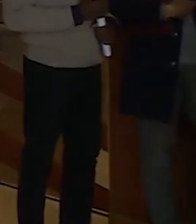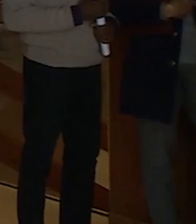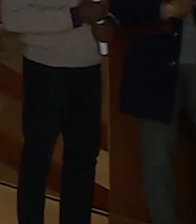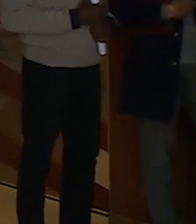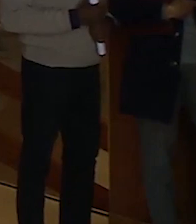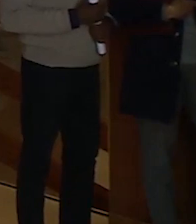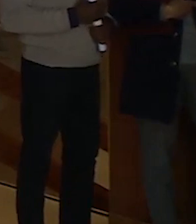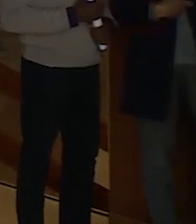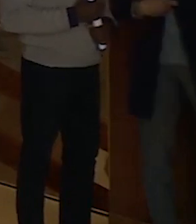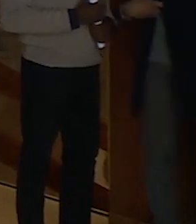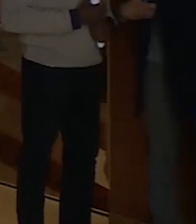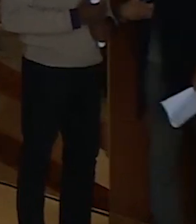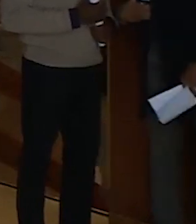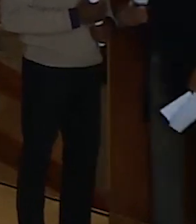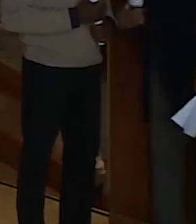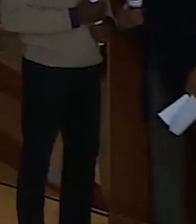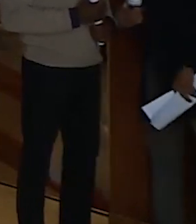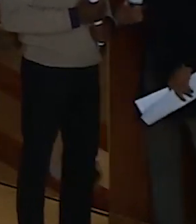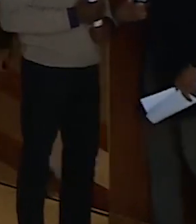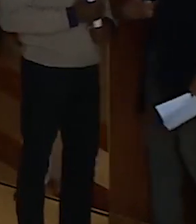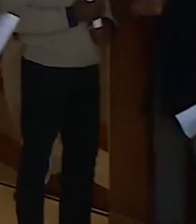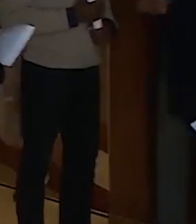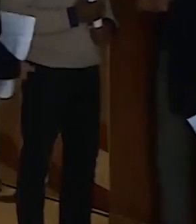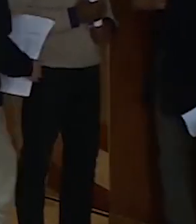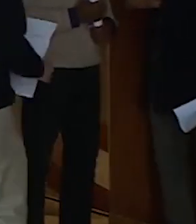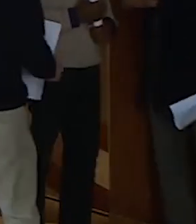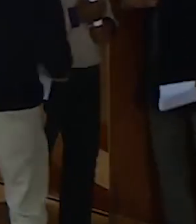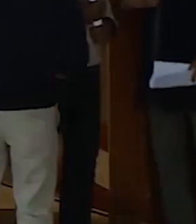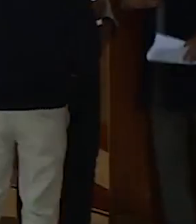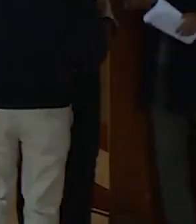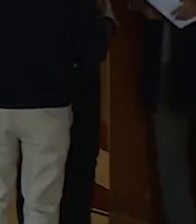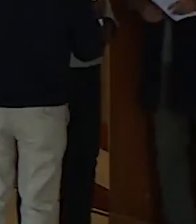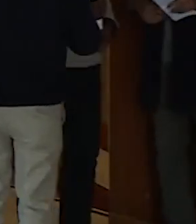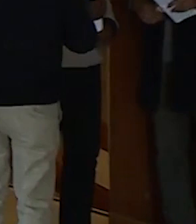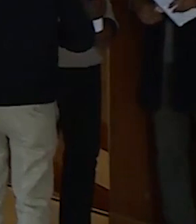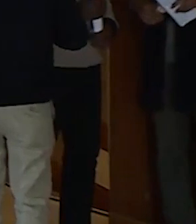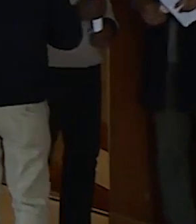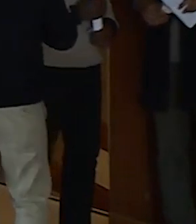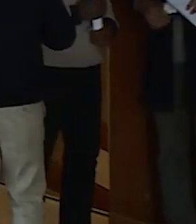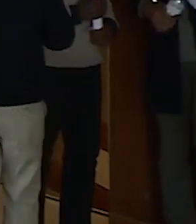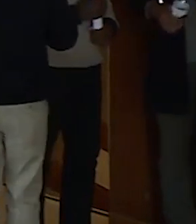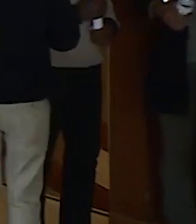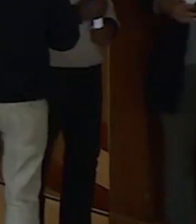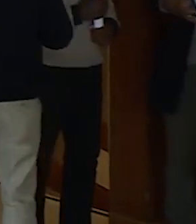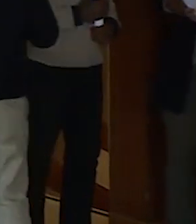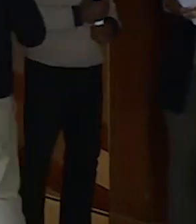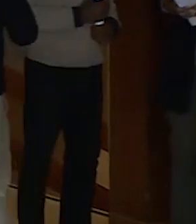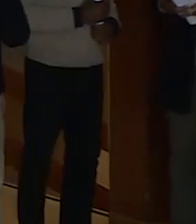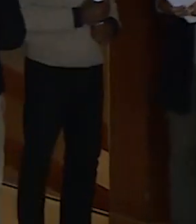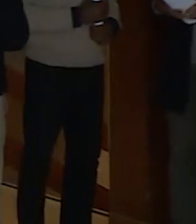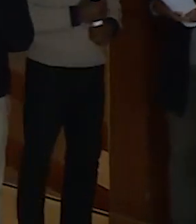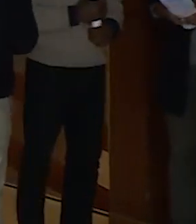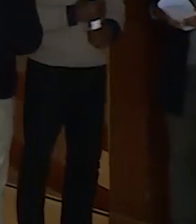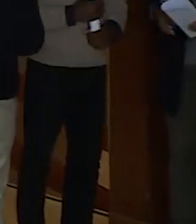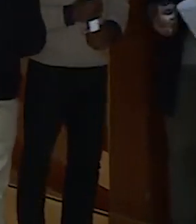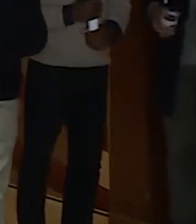está inserido nessa antiga tradição da lei dos profetas de Israel é muito importante para depois conhecer melhor